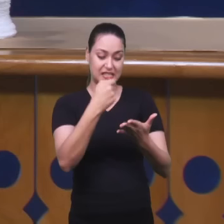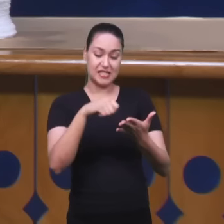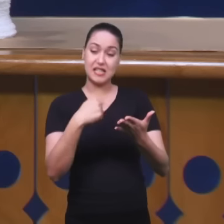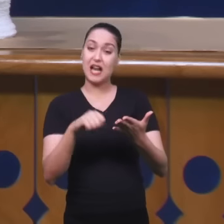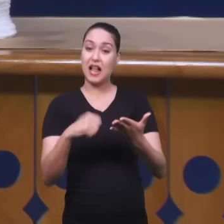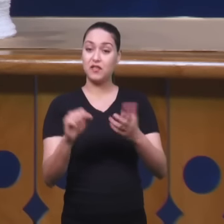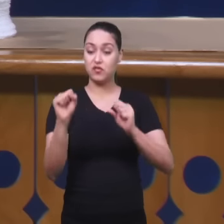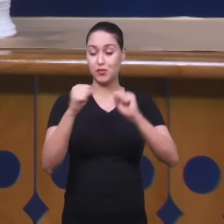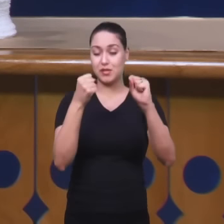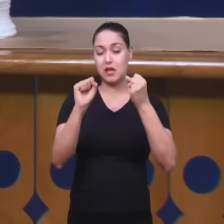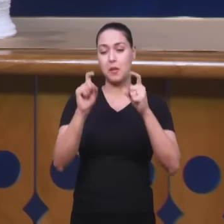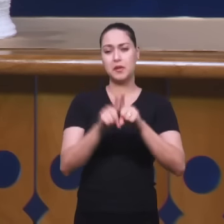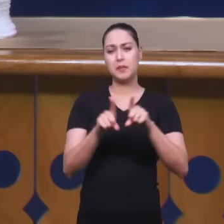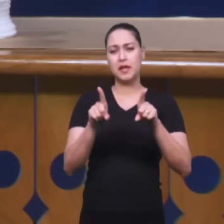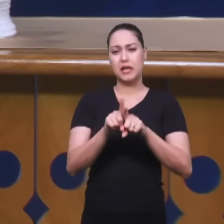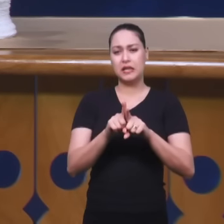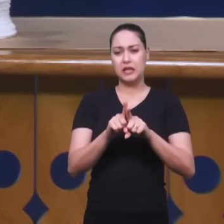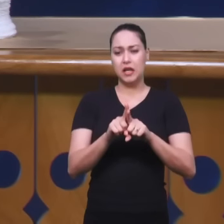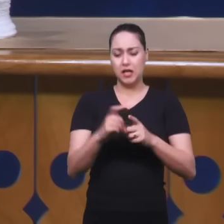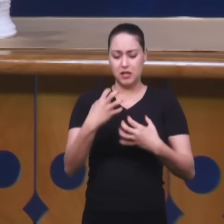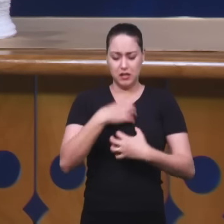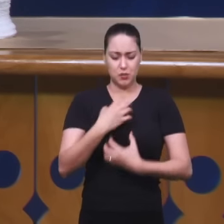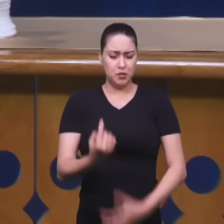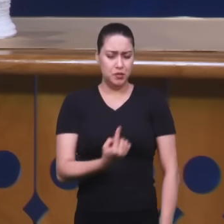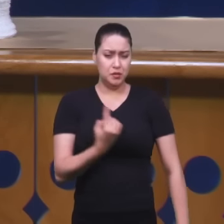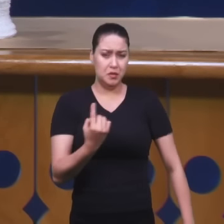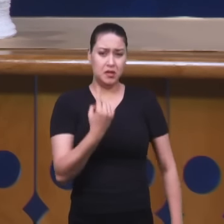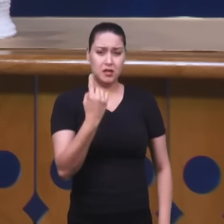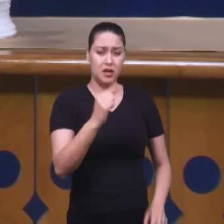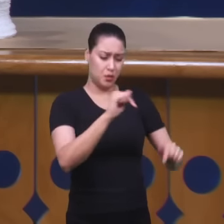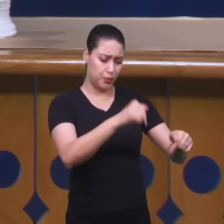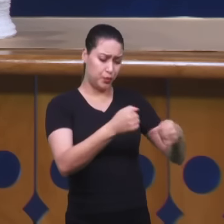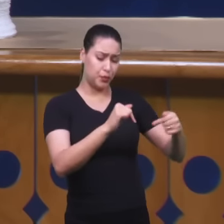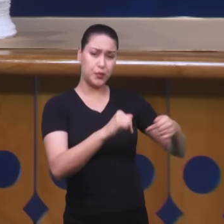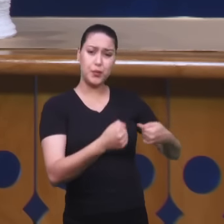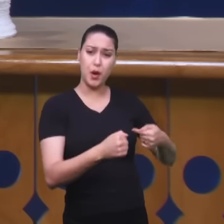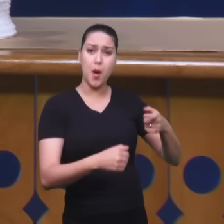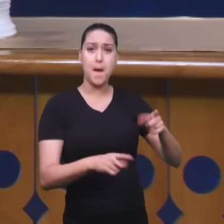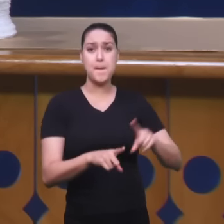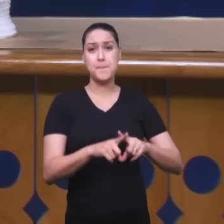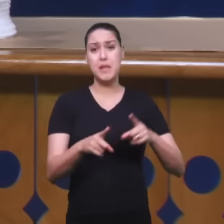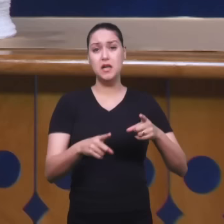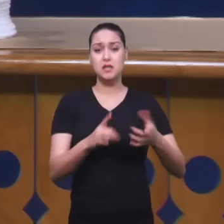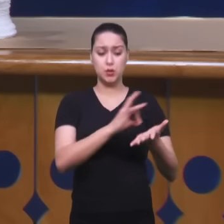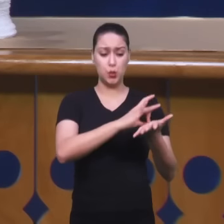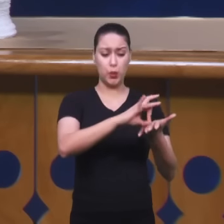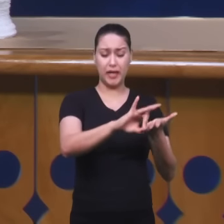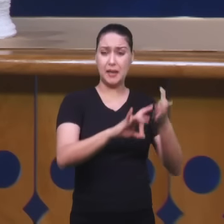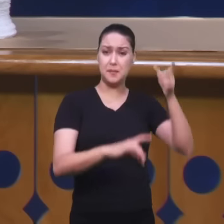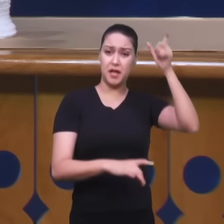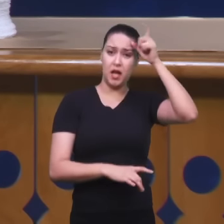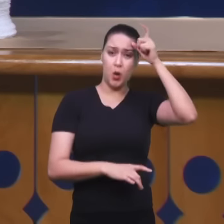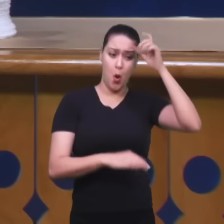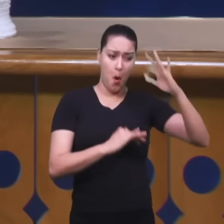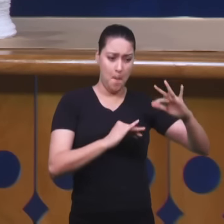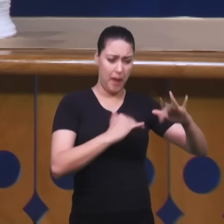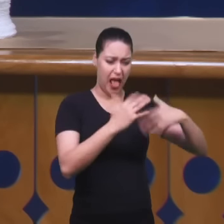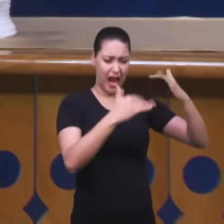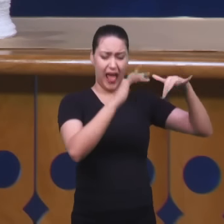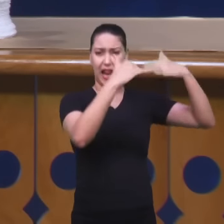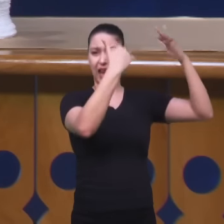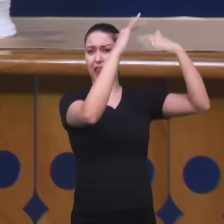Não foi só O sentimento De solidão Mas os meus Adversários Os meus inimigos Se multiplicam Senhor